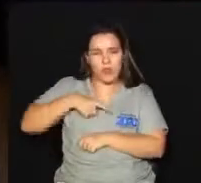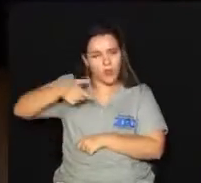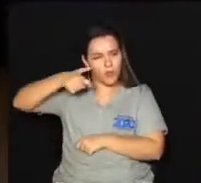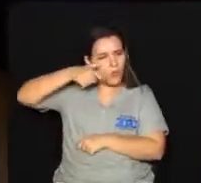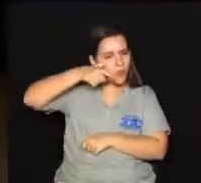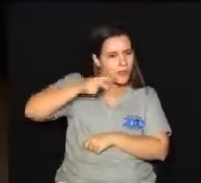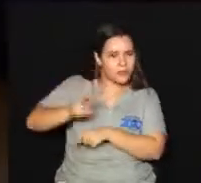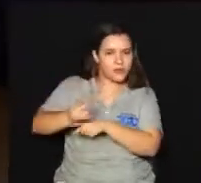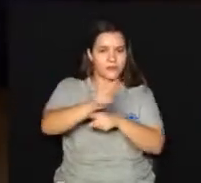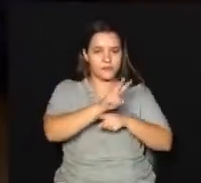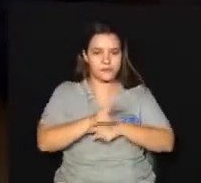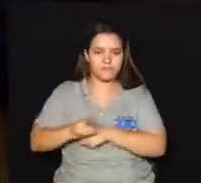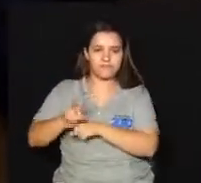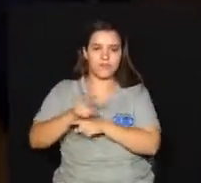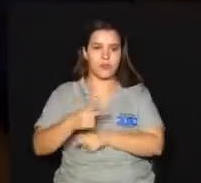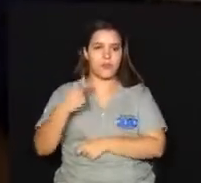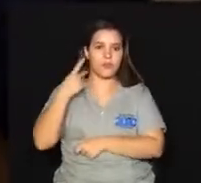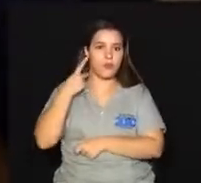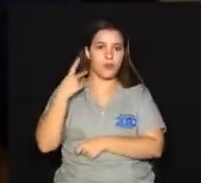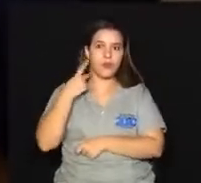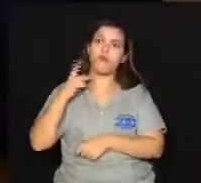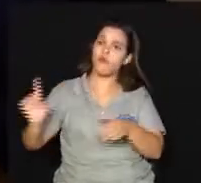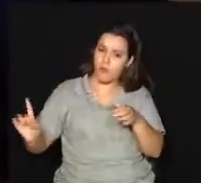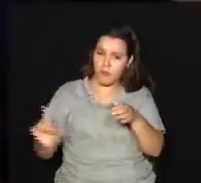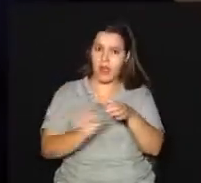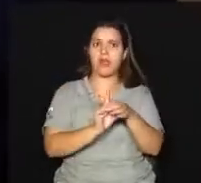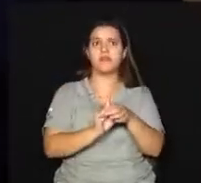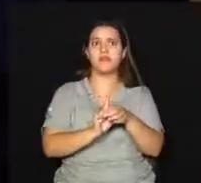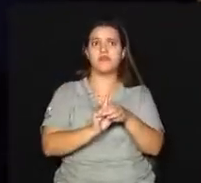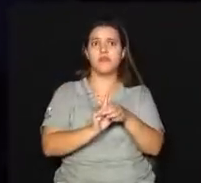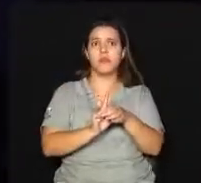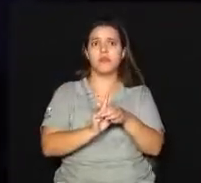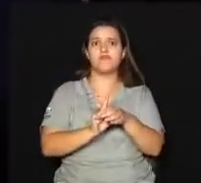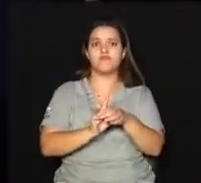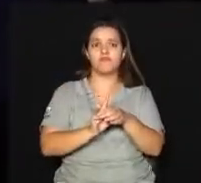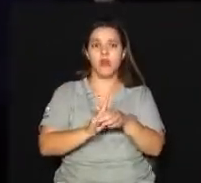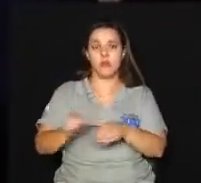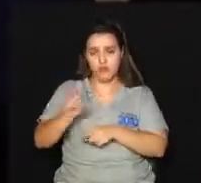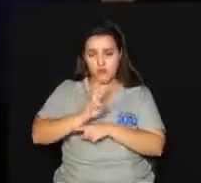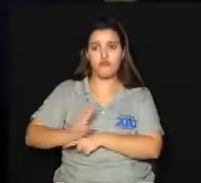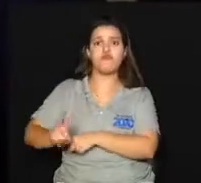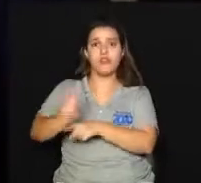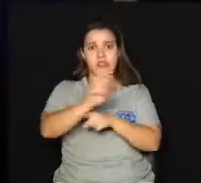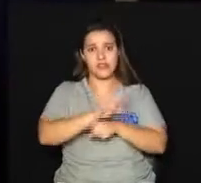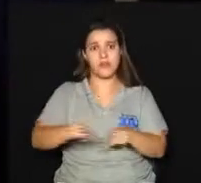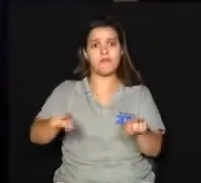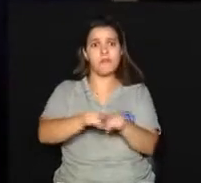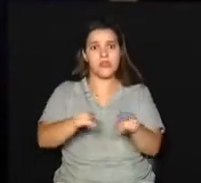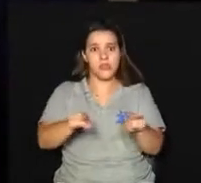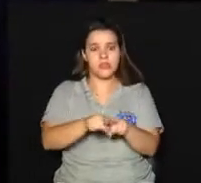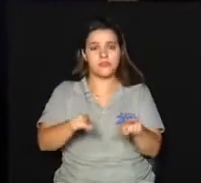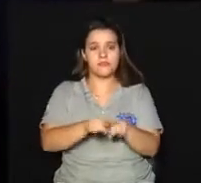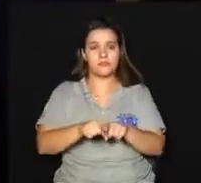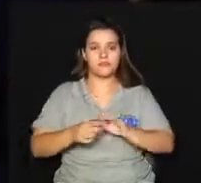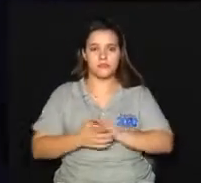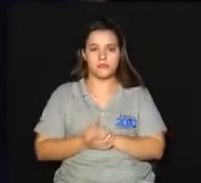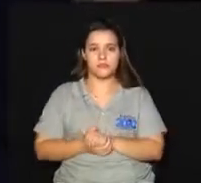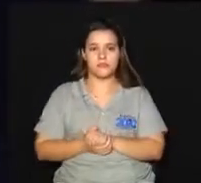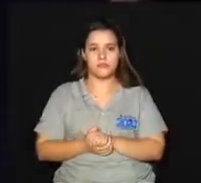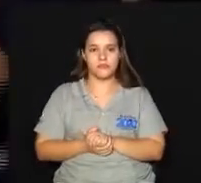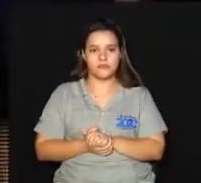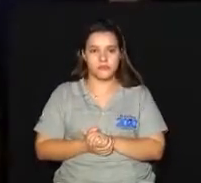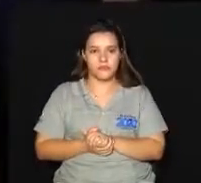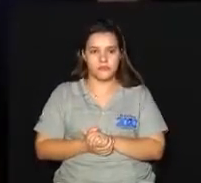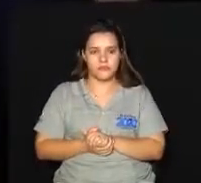acompanhando? O promotor, ele faz parte do processo eleitoral, ele é um fiscal também, né? E